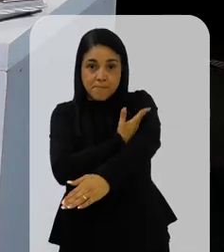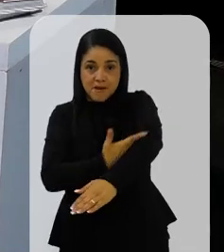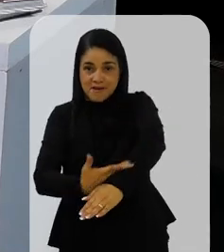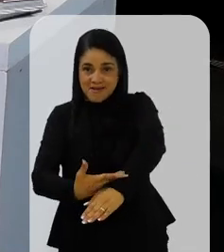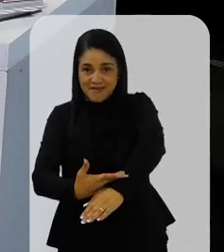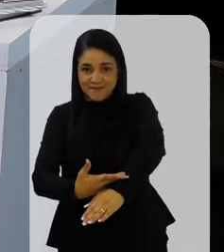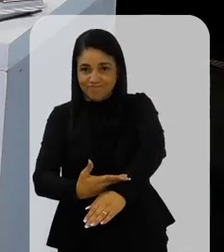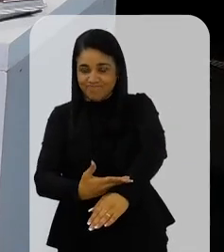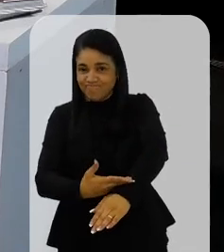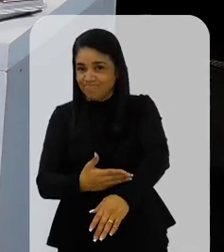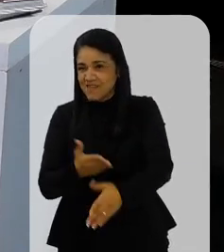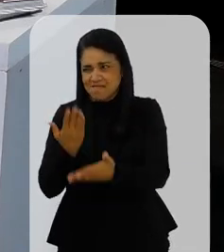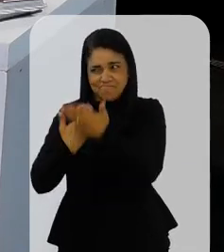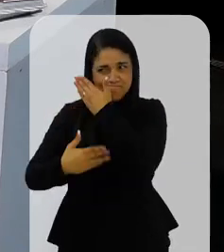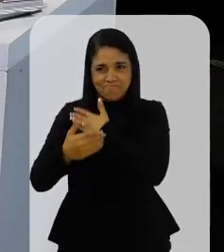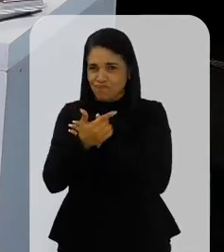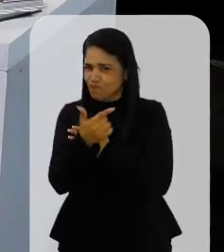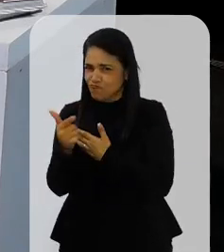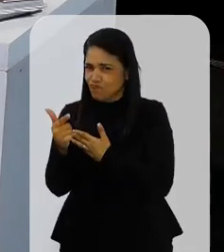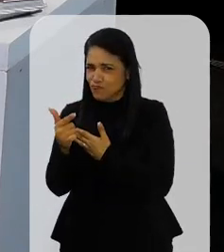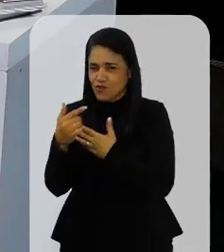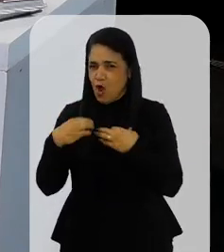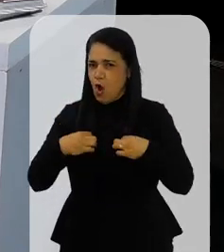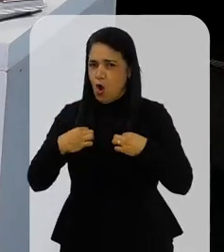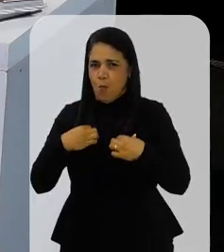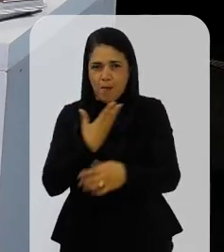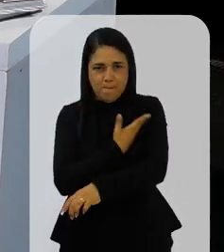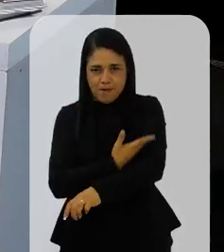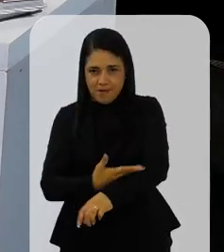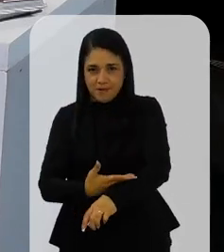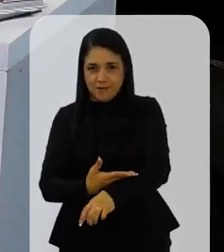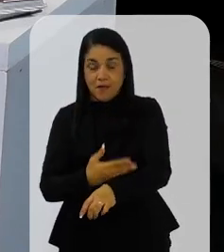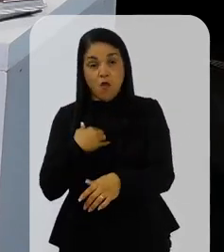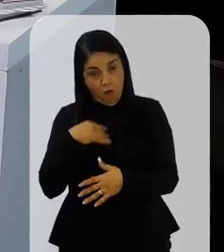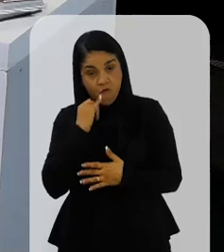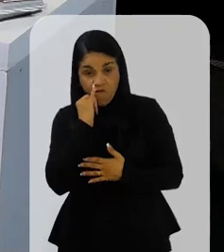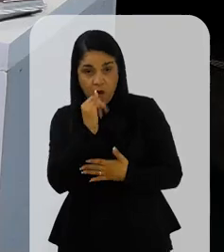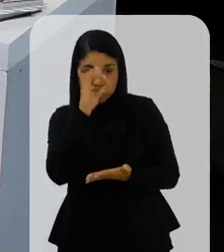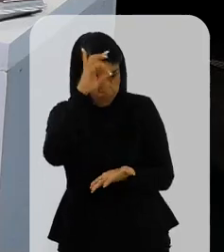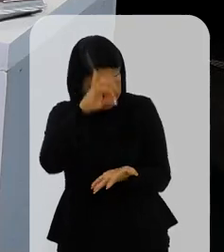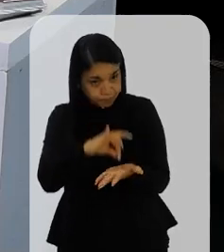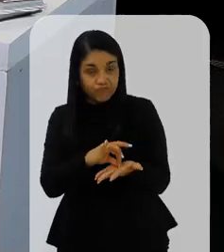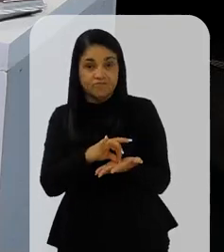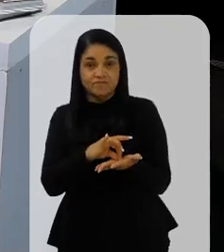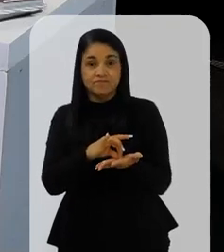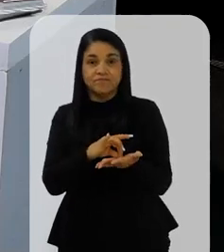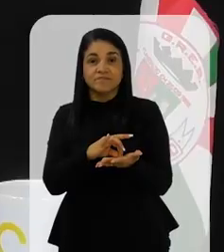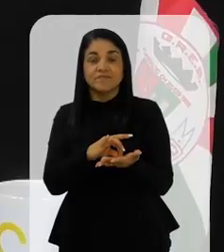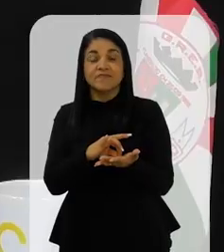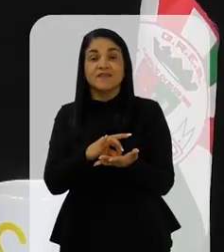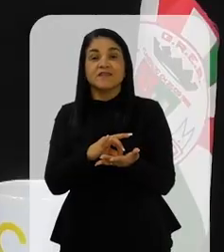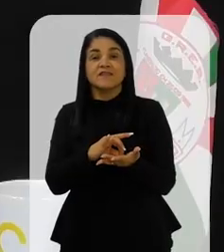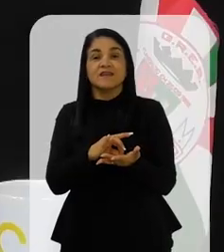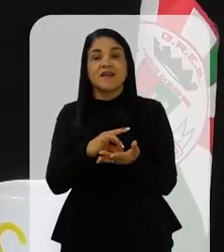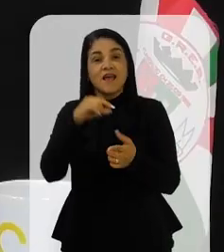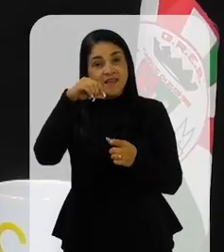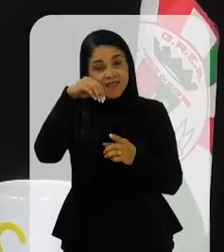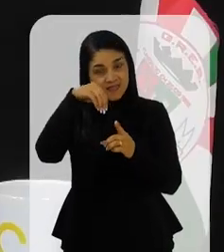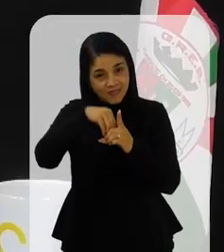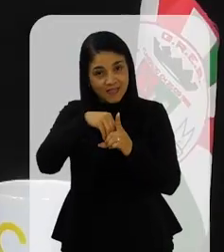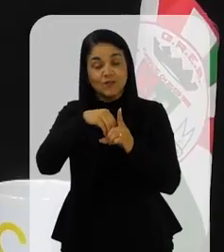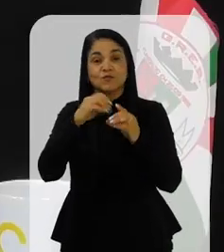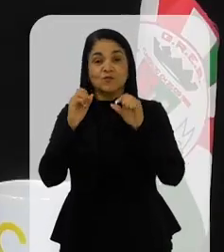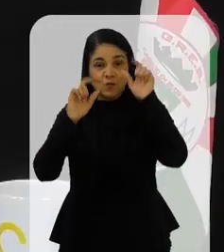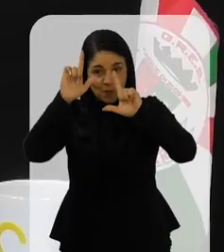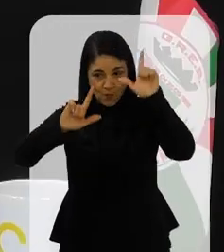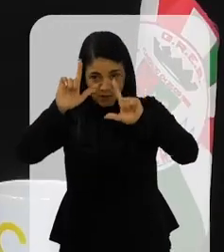que naquele tempo não tinha. Então eu posso dizer, né, já dentro de um assunto aqui do Quintais, na Quinta dos